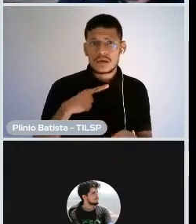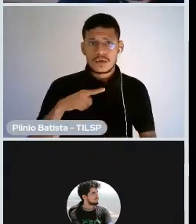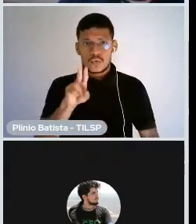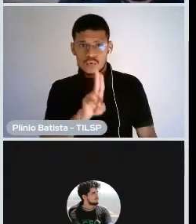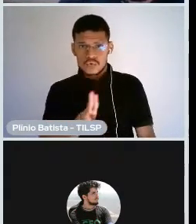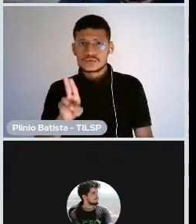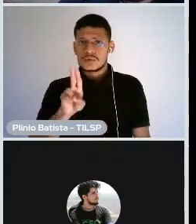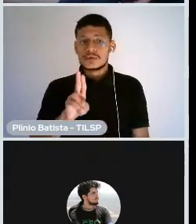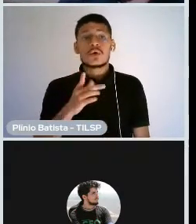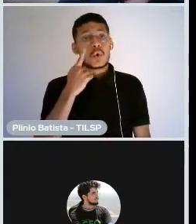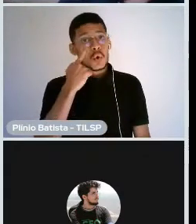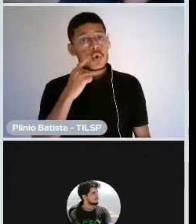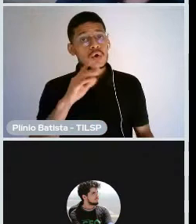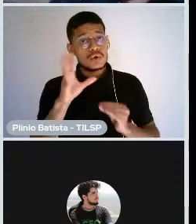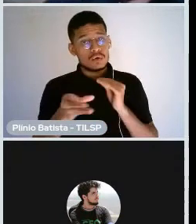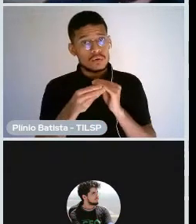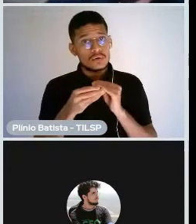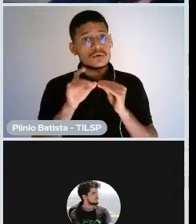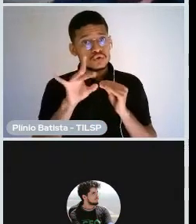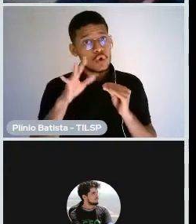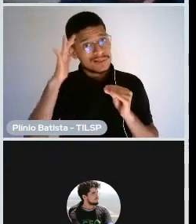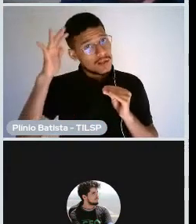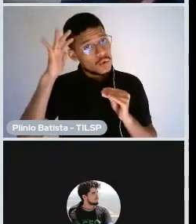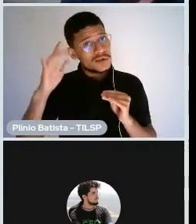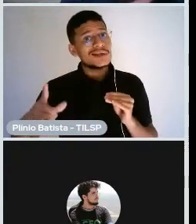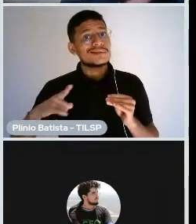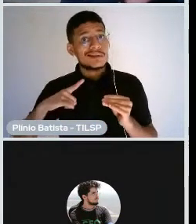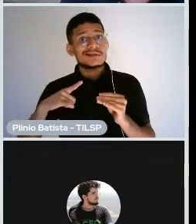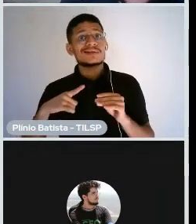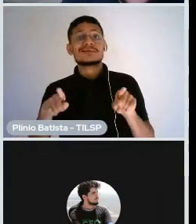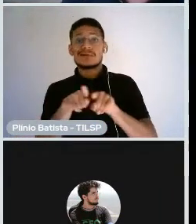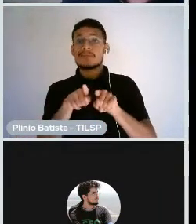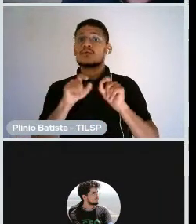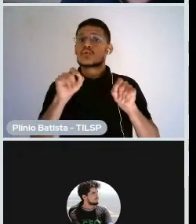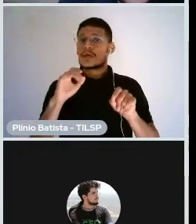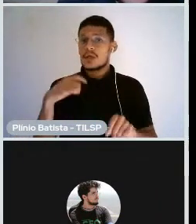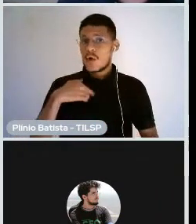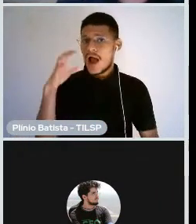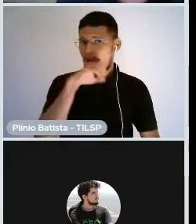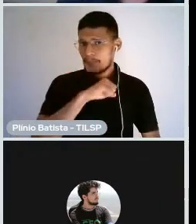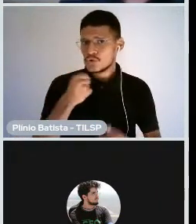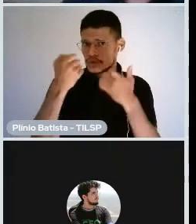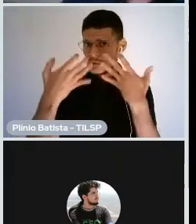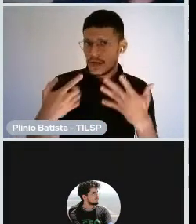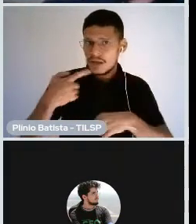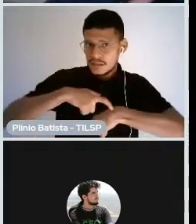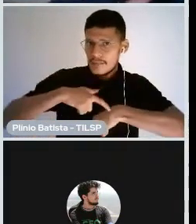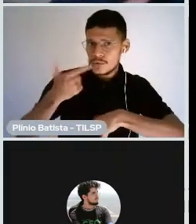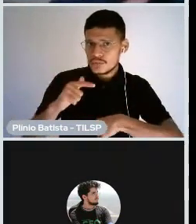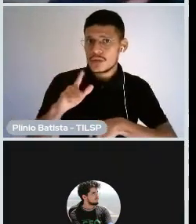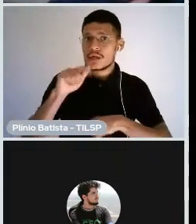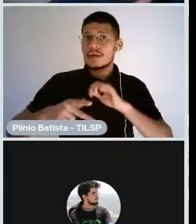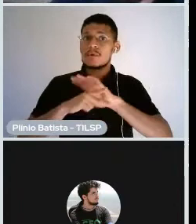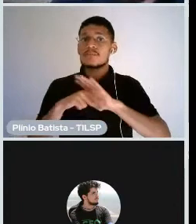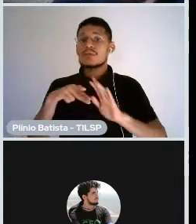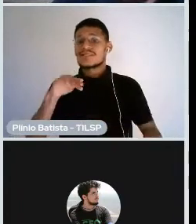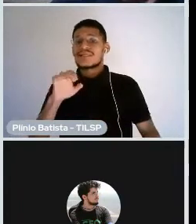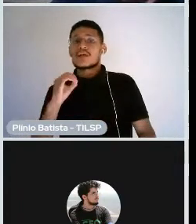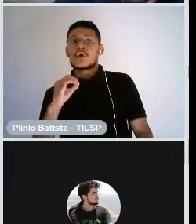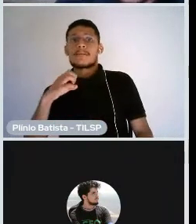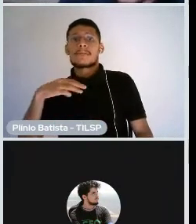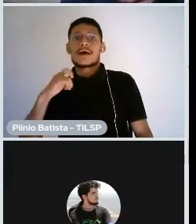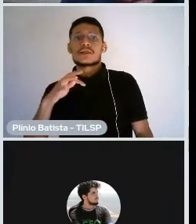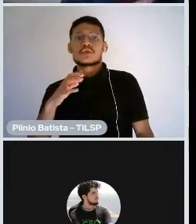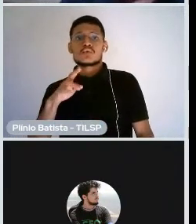Arruda, só inteirando nessa parte aí das teorias, tem uma. Vou falar bem rapidinho, que a gente já tá ficando sem tempo. É a teoria não malthusiana, né?